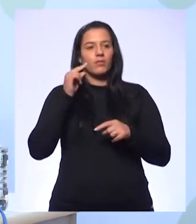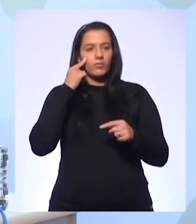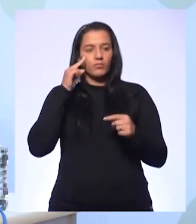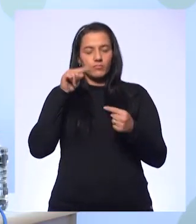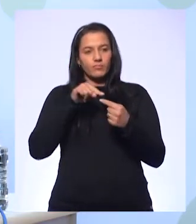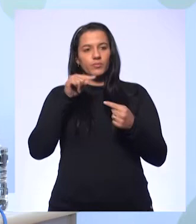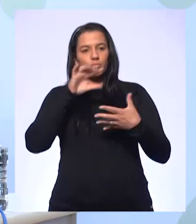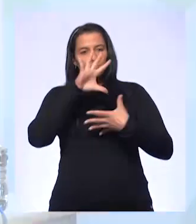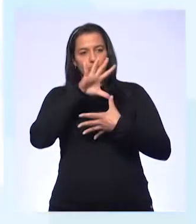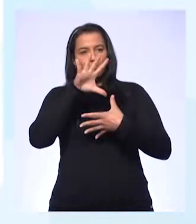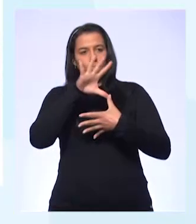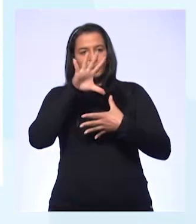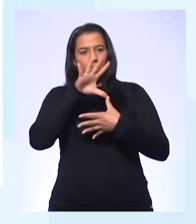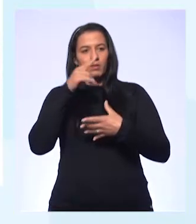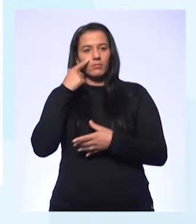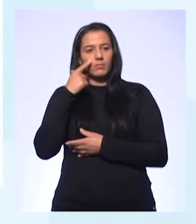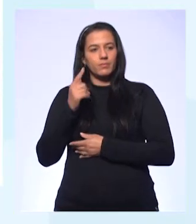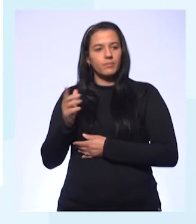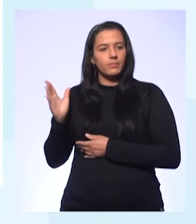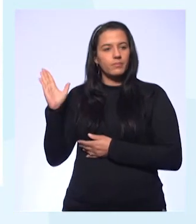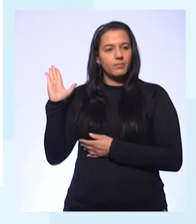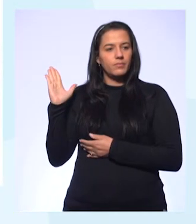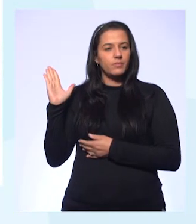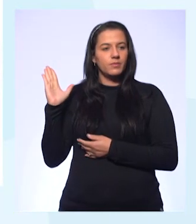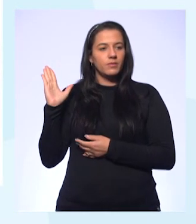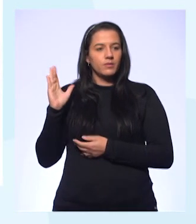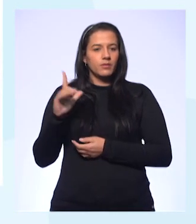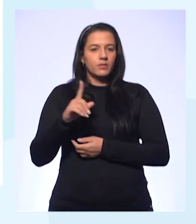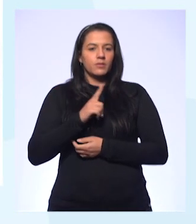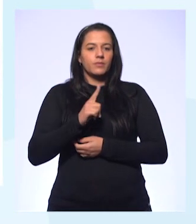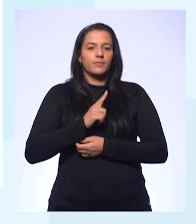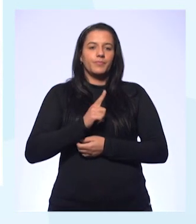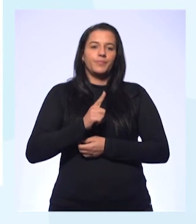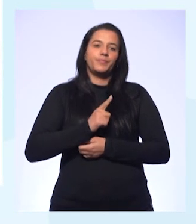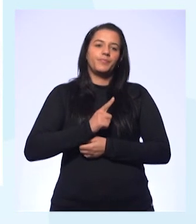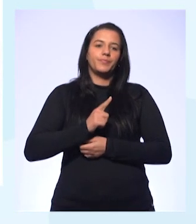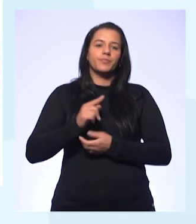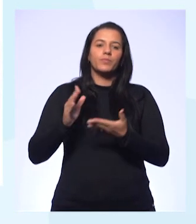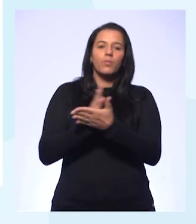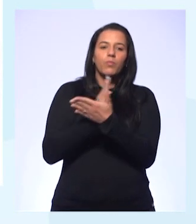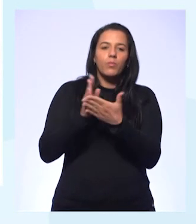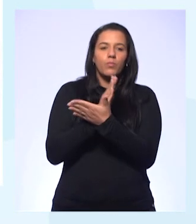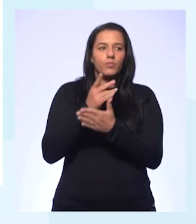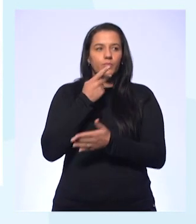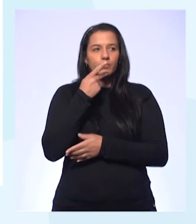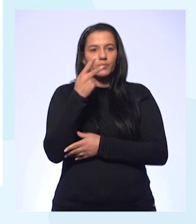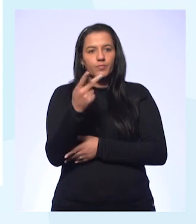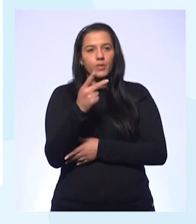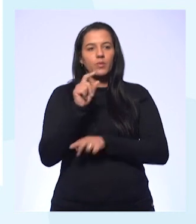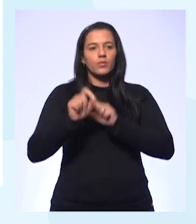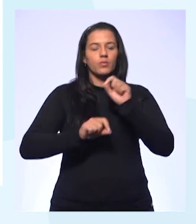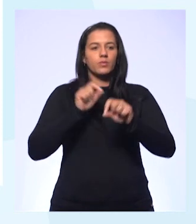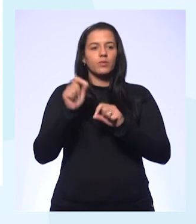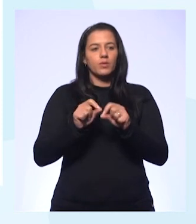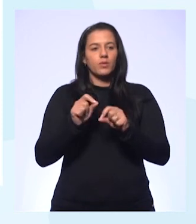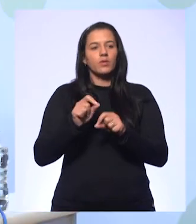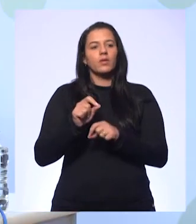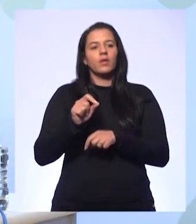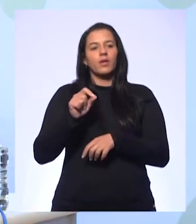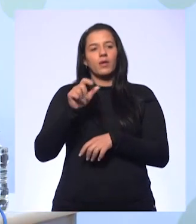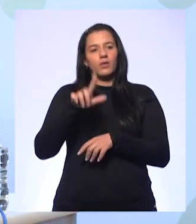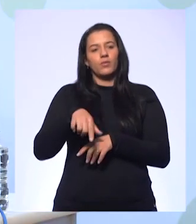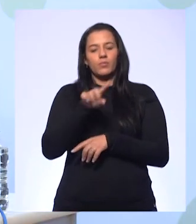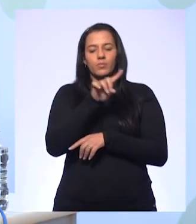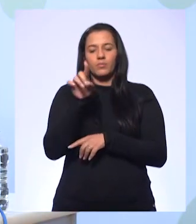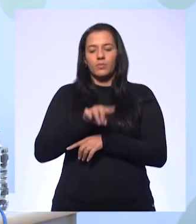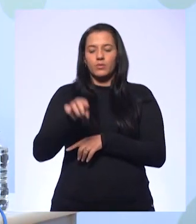A gente, né, passou isso para vocês, a zona intertropical, que também alguns aí chamam de zona tórrida, né? Então temos aí